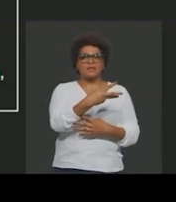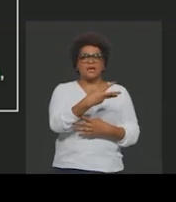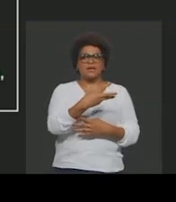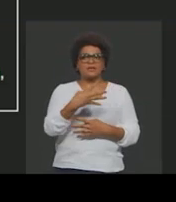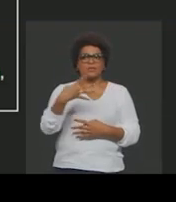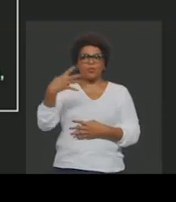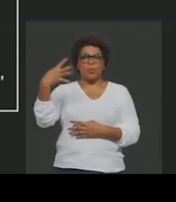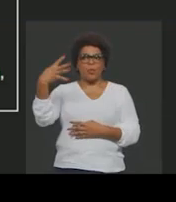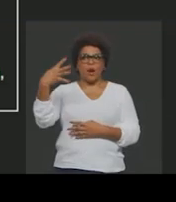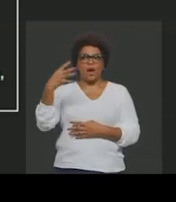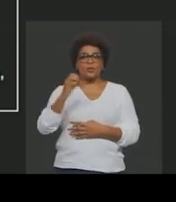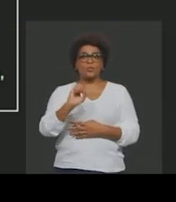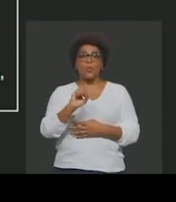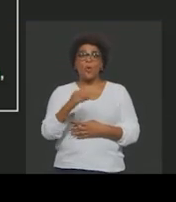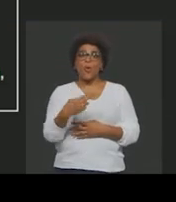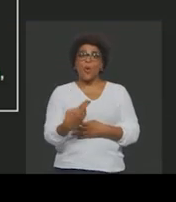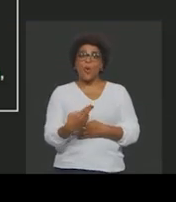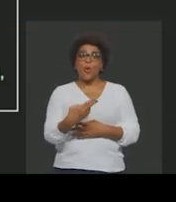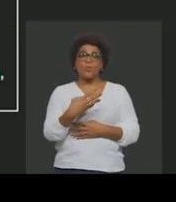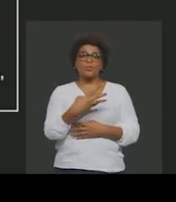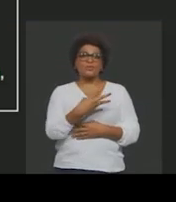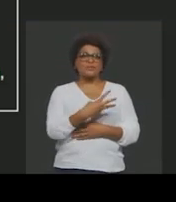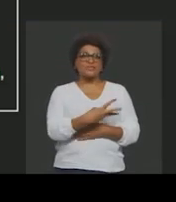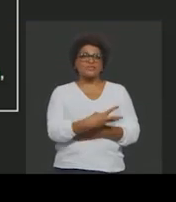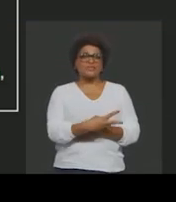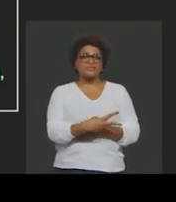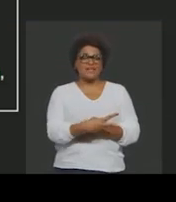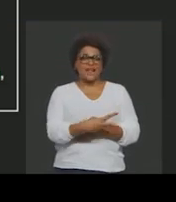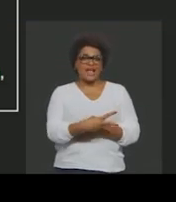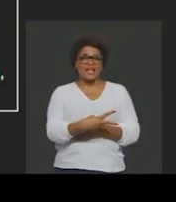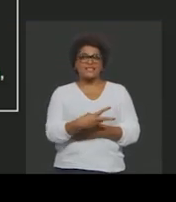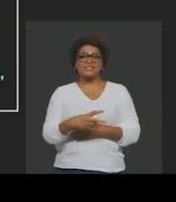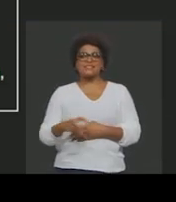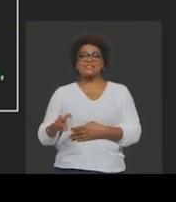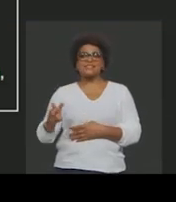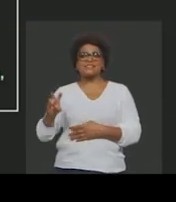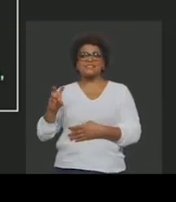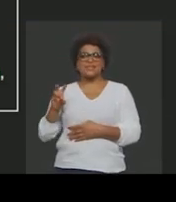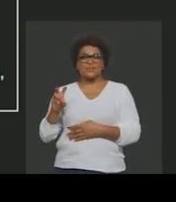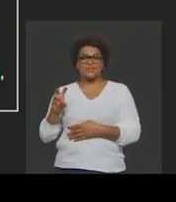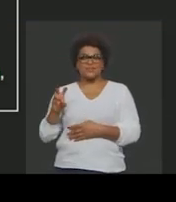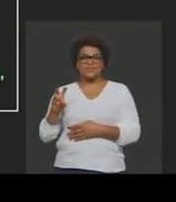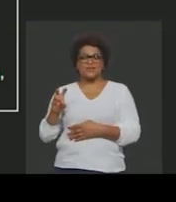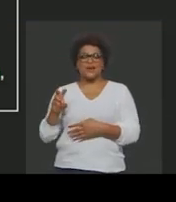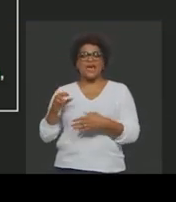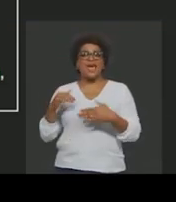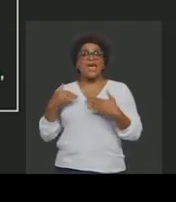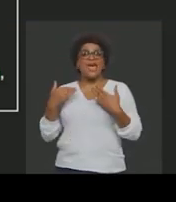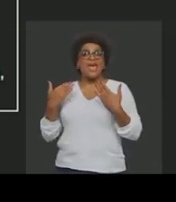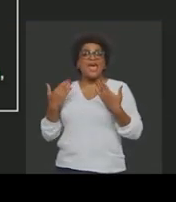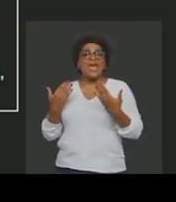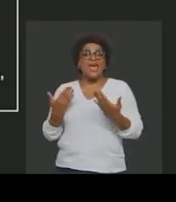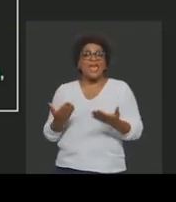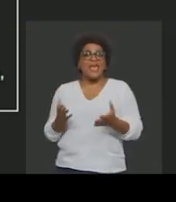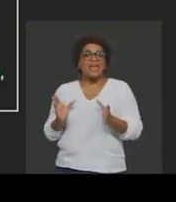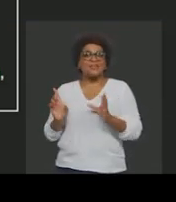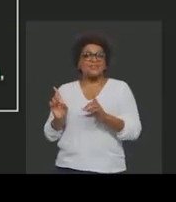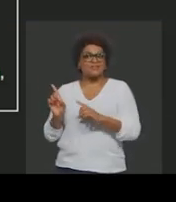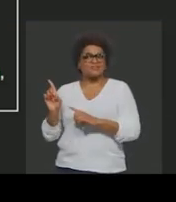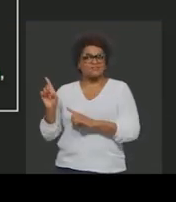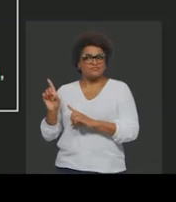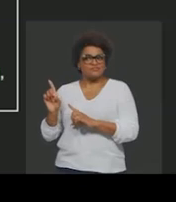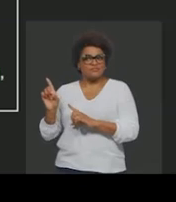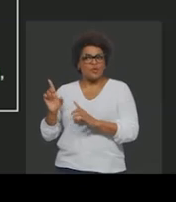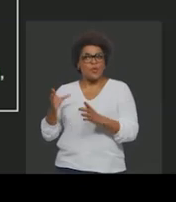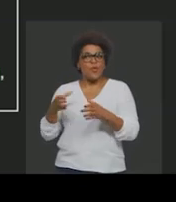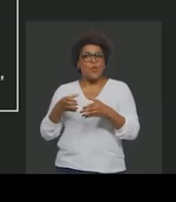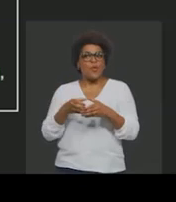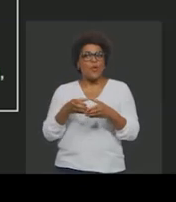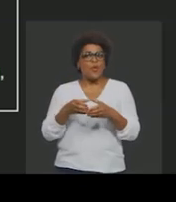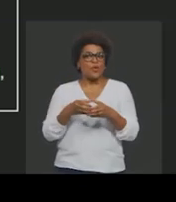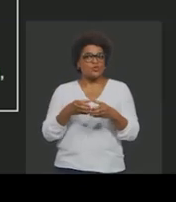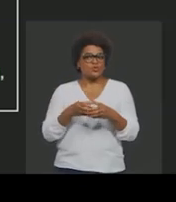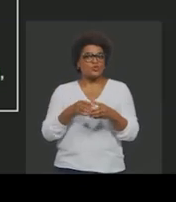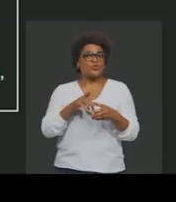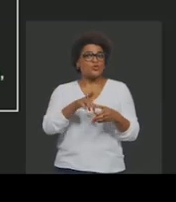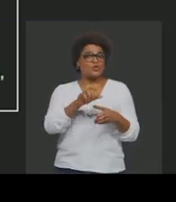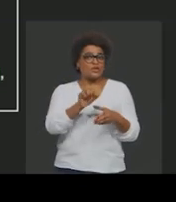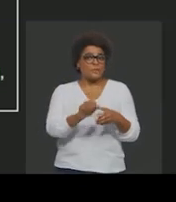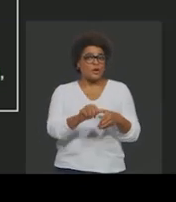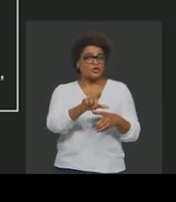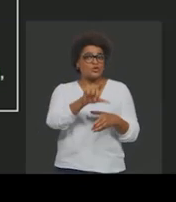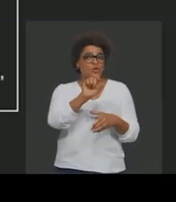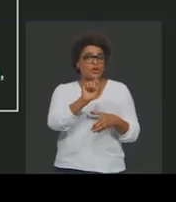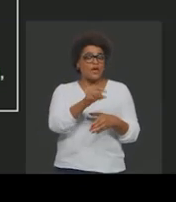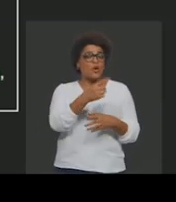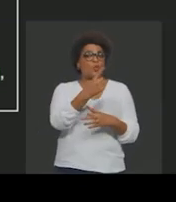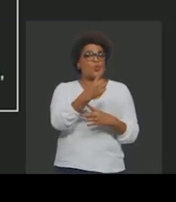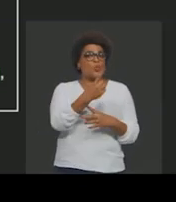você está vendo aqui são todas as possibilidades de você escolher um número do conjunto A e depois um número